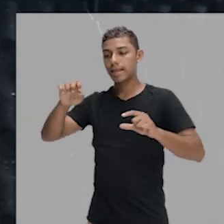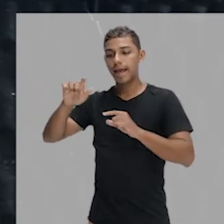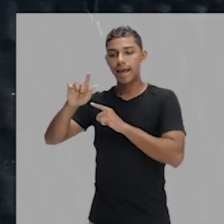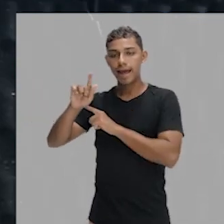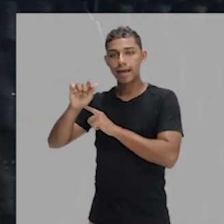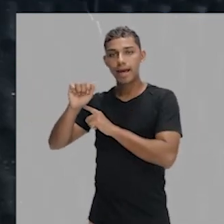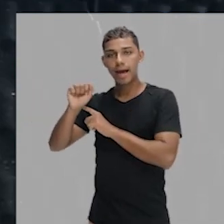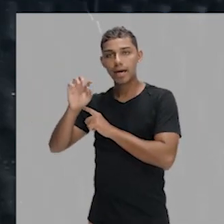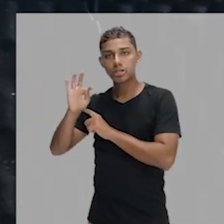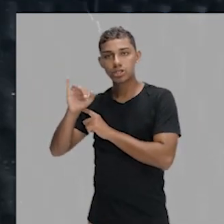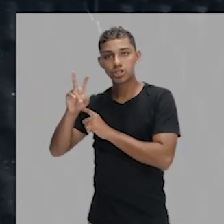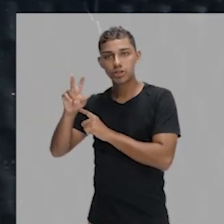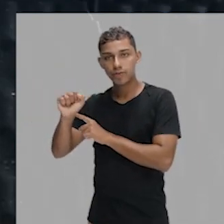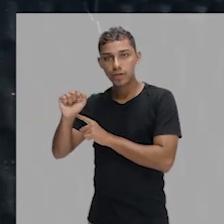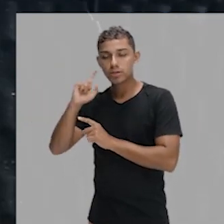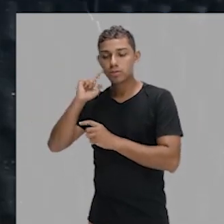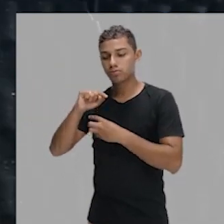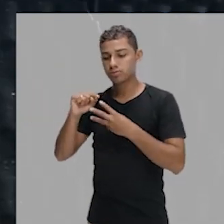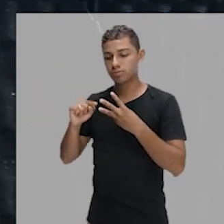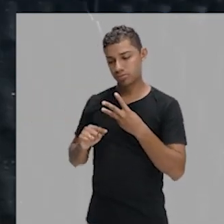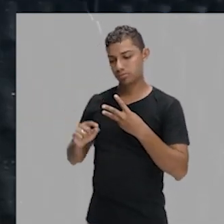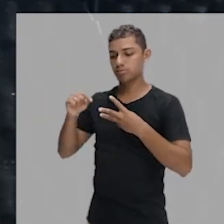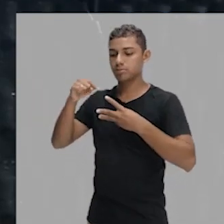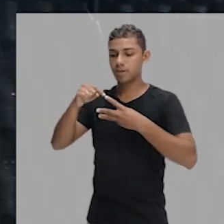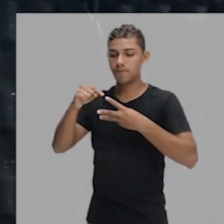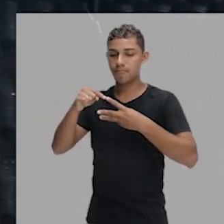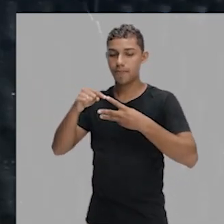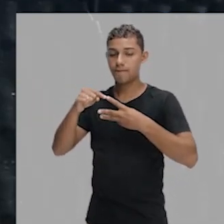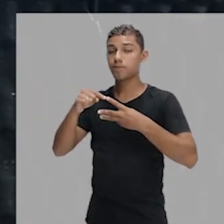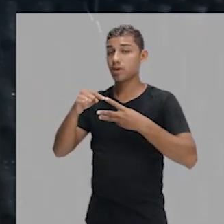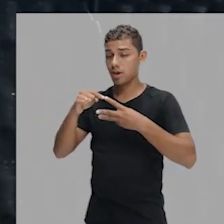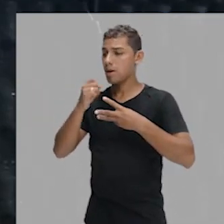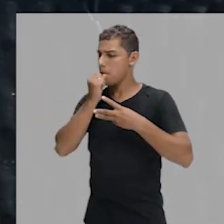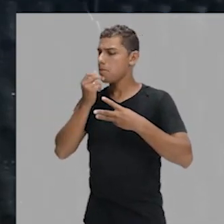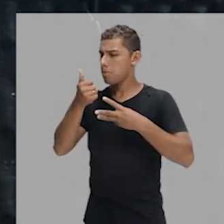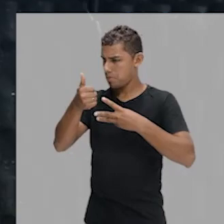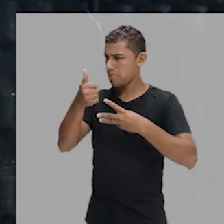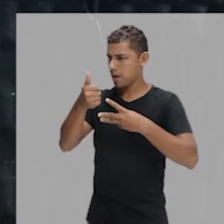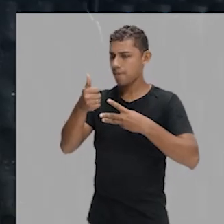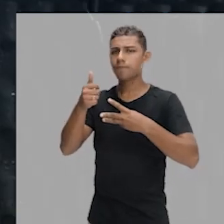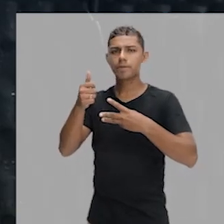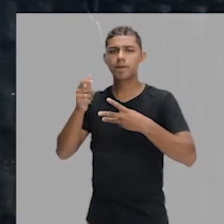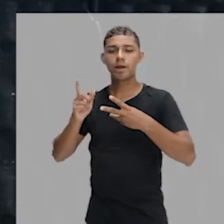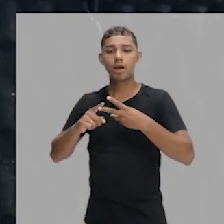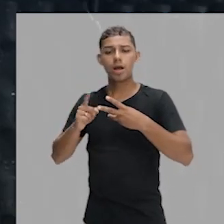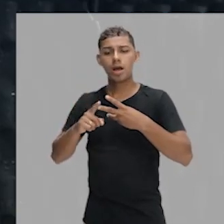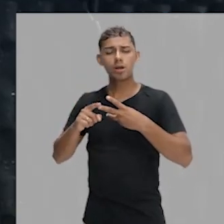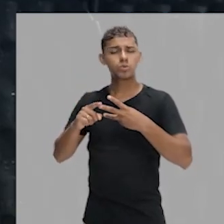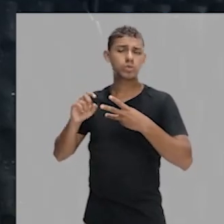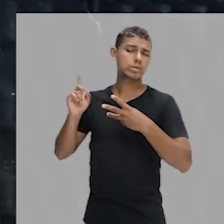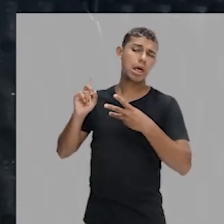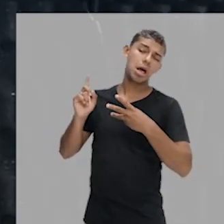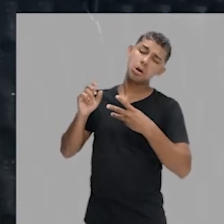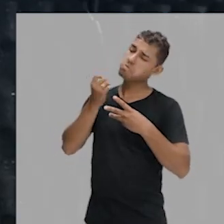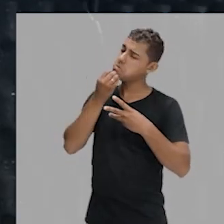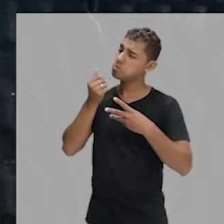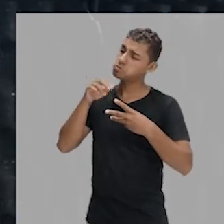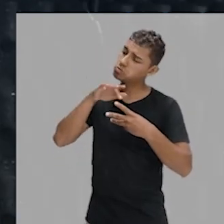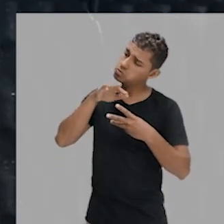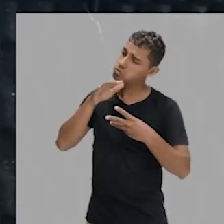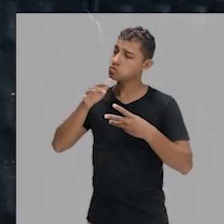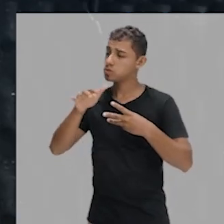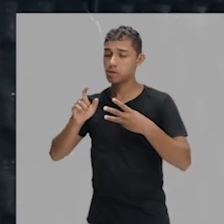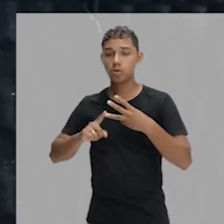sempre aborda essas três formas. Você se comunicar positivamente, você se comunicar negativamente ou você